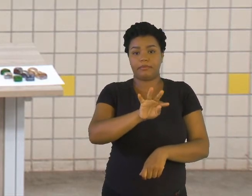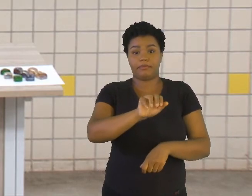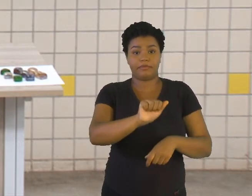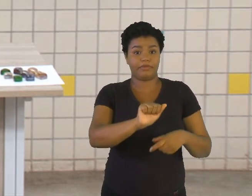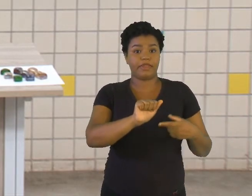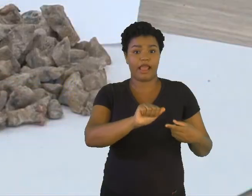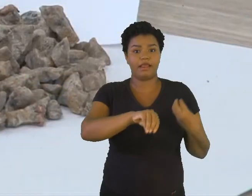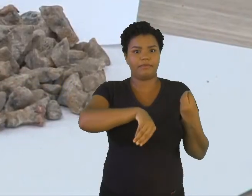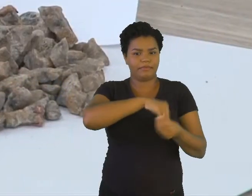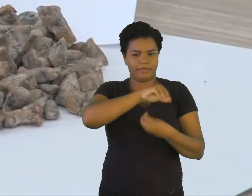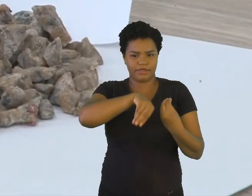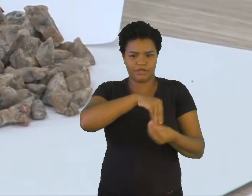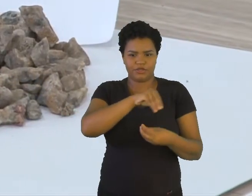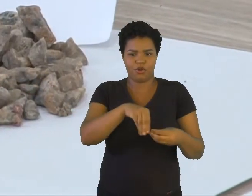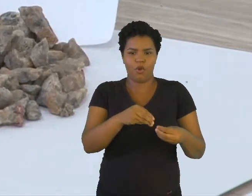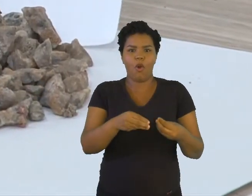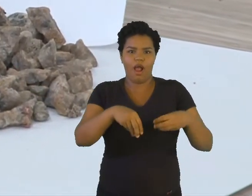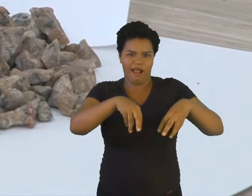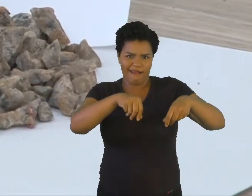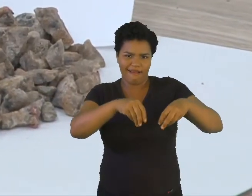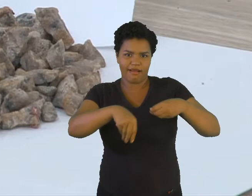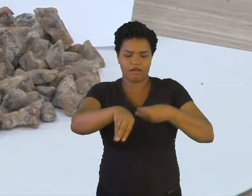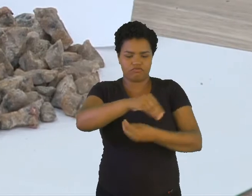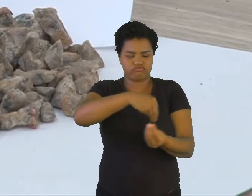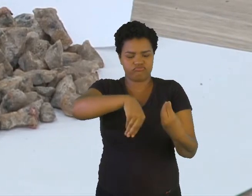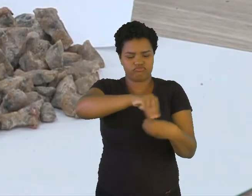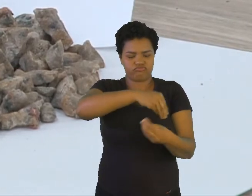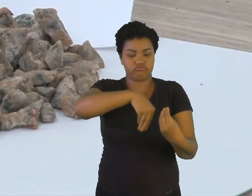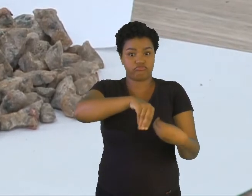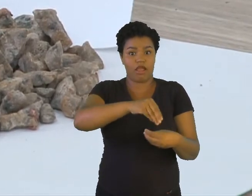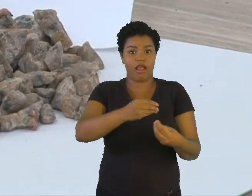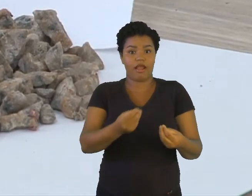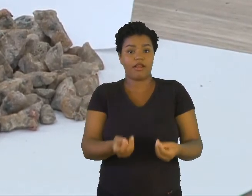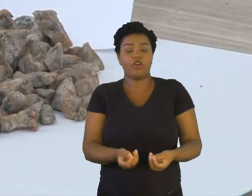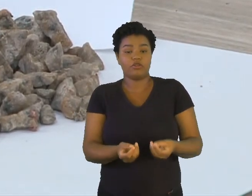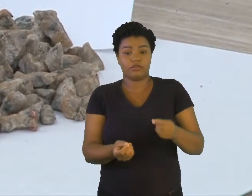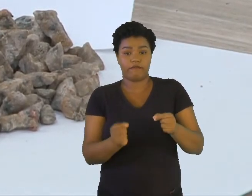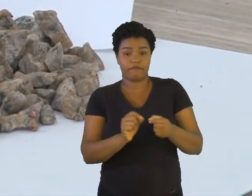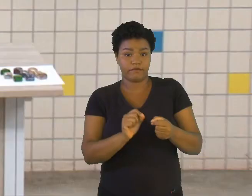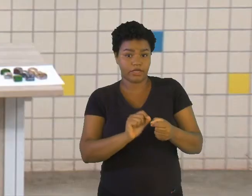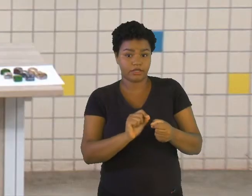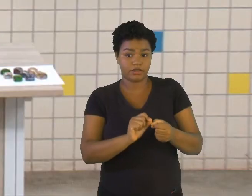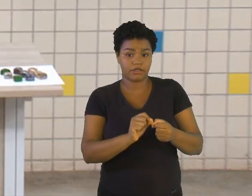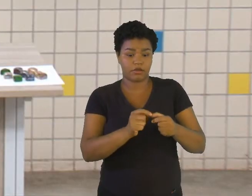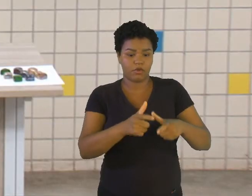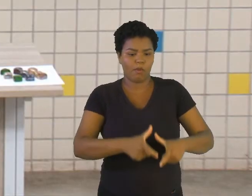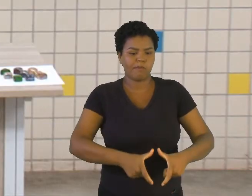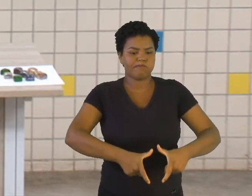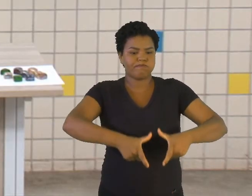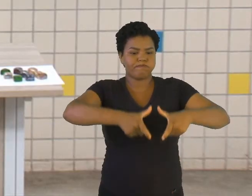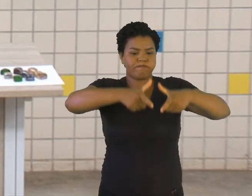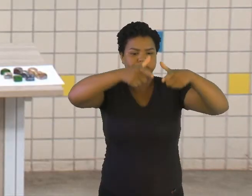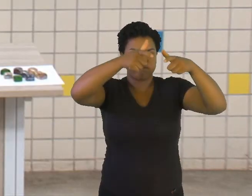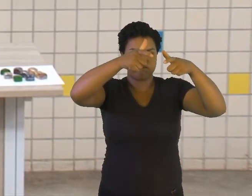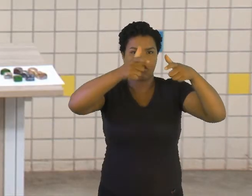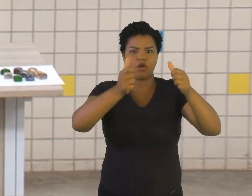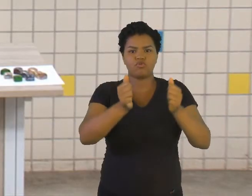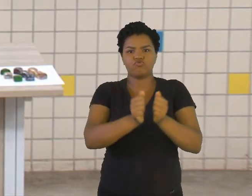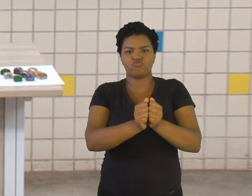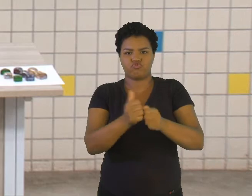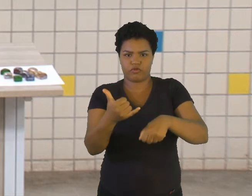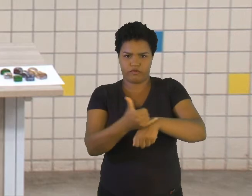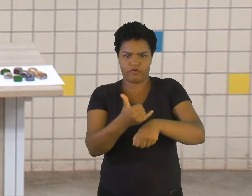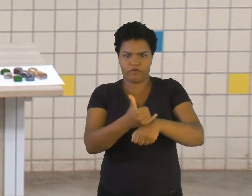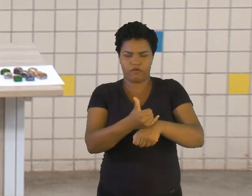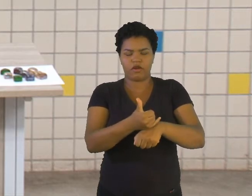também misturada com areia, vamos produzir aí colunas, junto com ferro, também